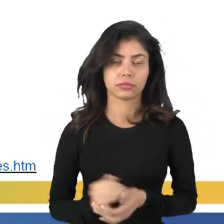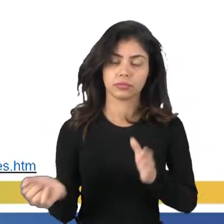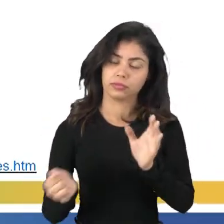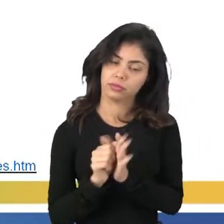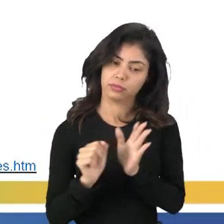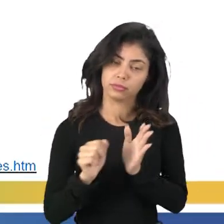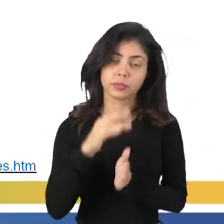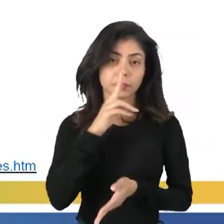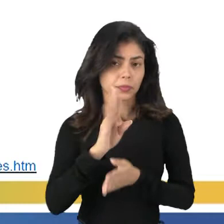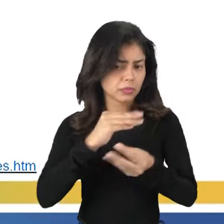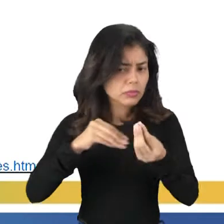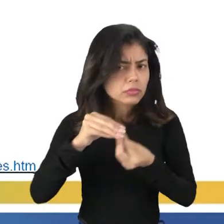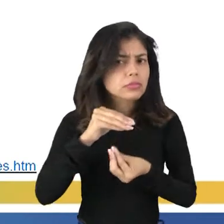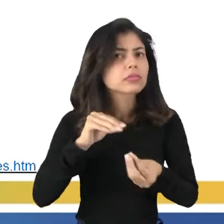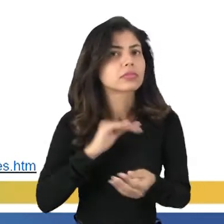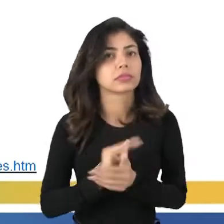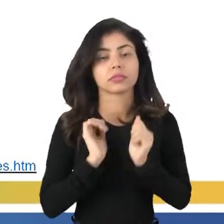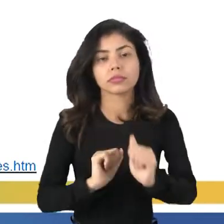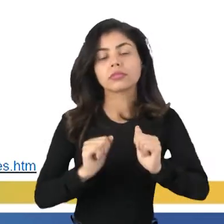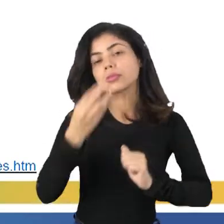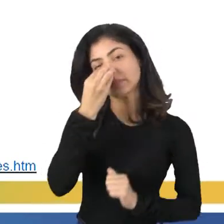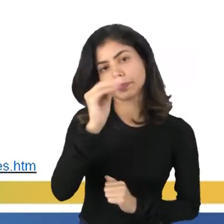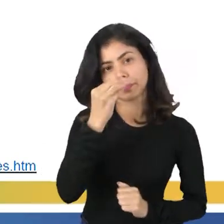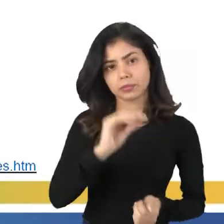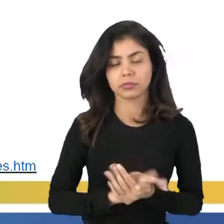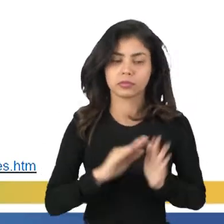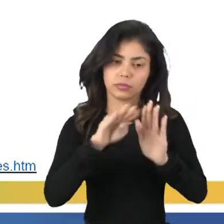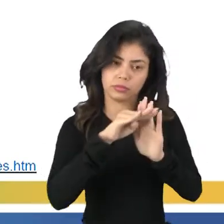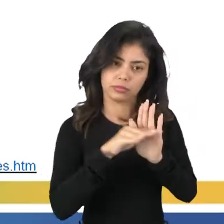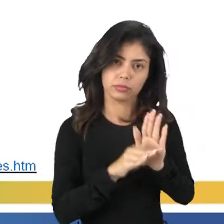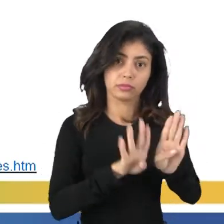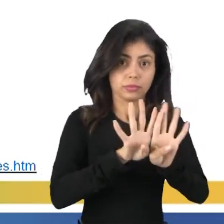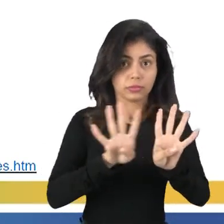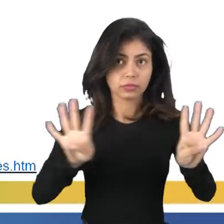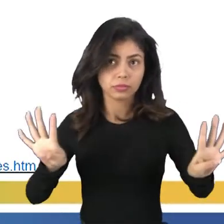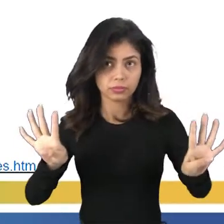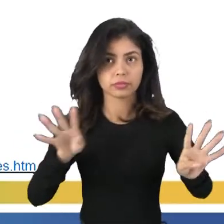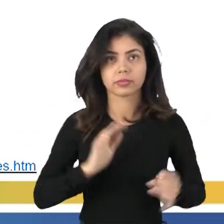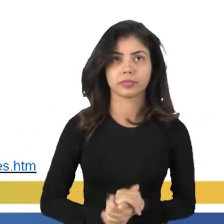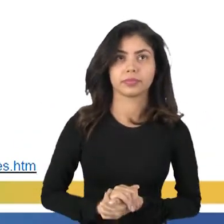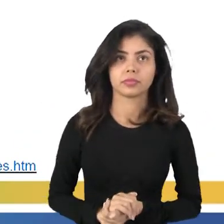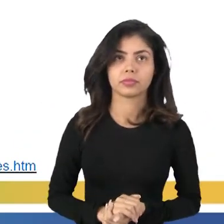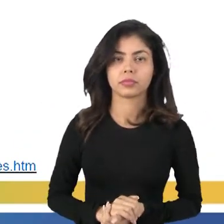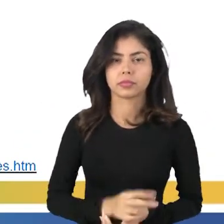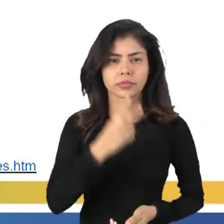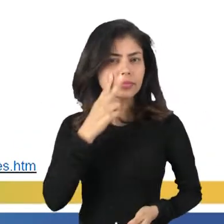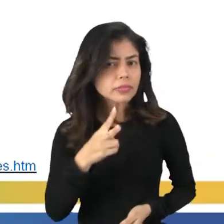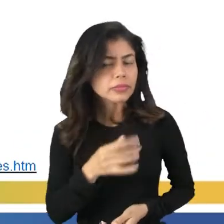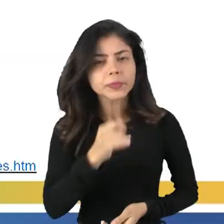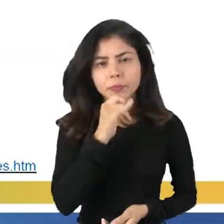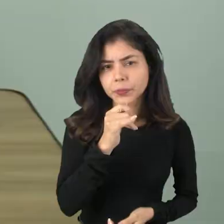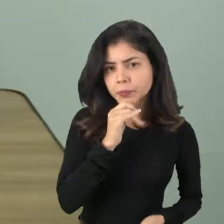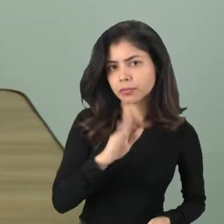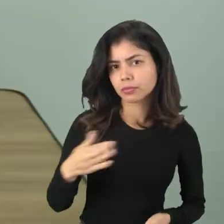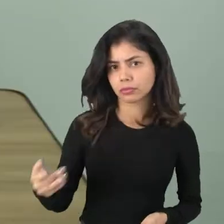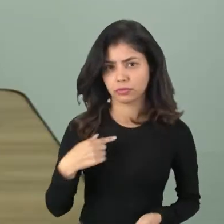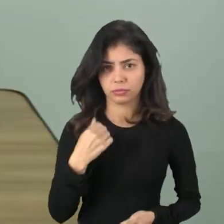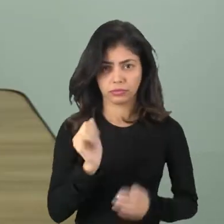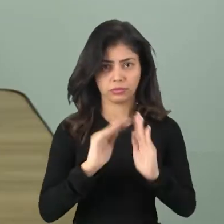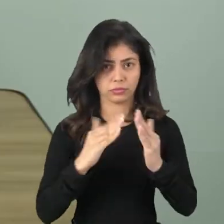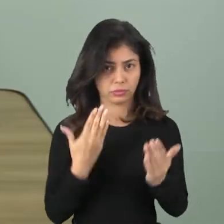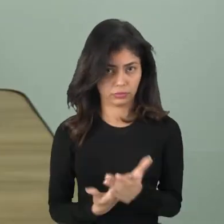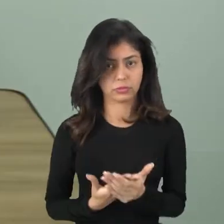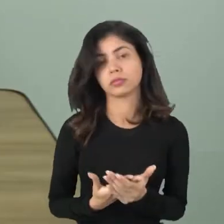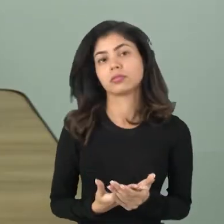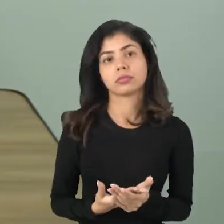a edição sendo envolvida podemos ignorar Essa ordem veja aqui por exemplo né é quando na